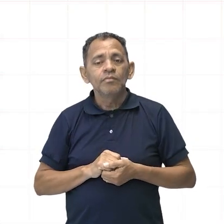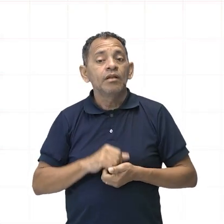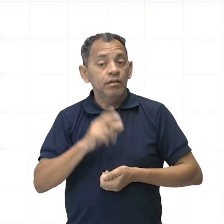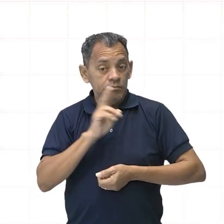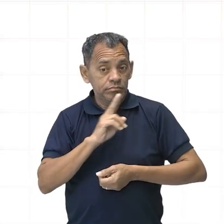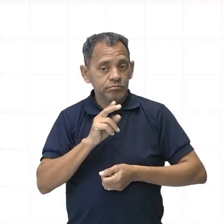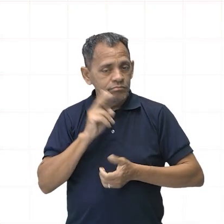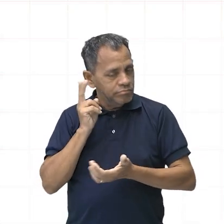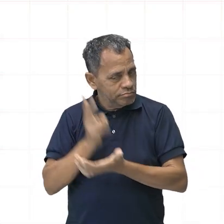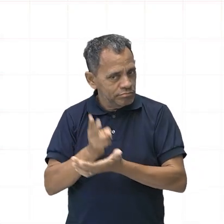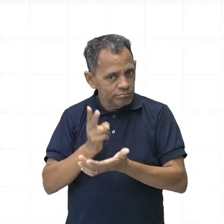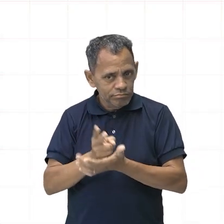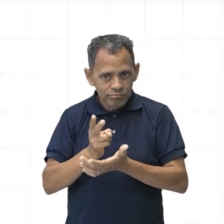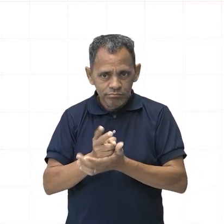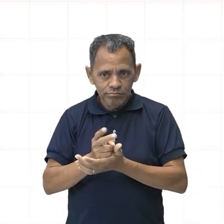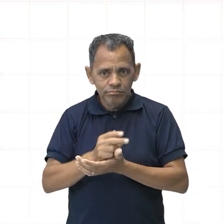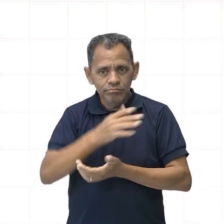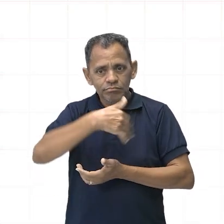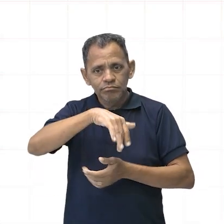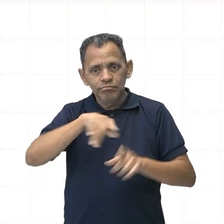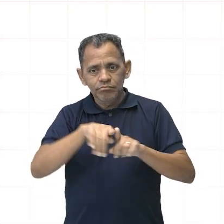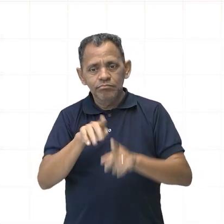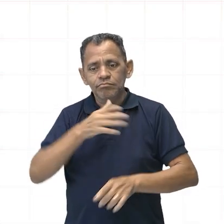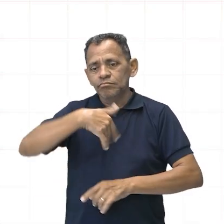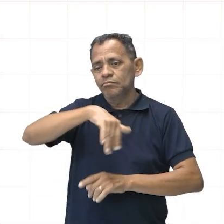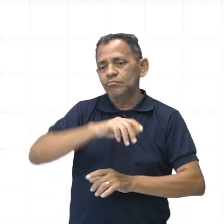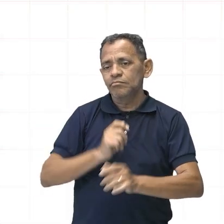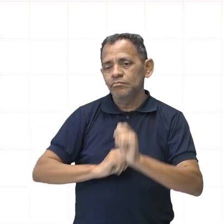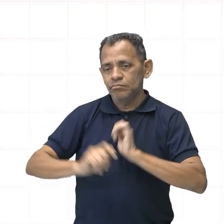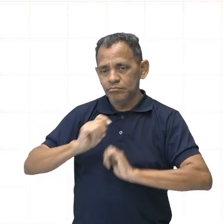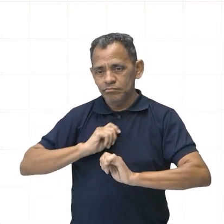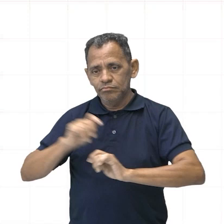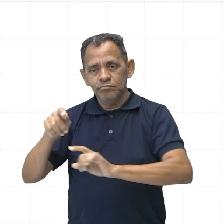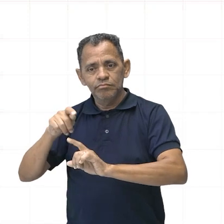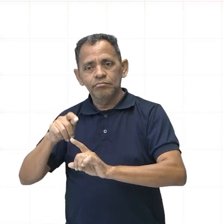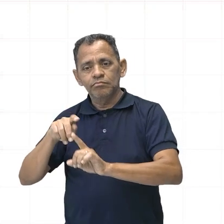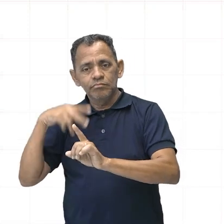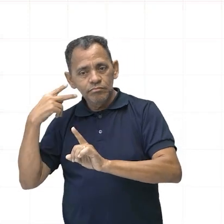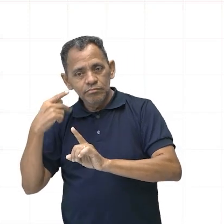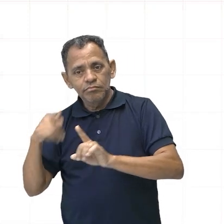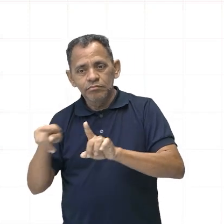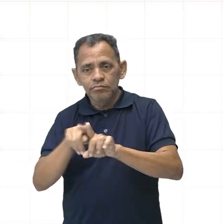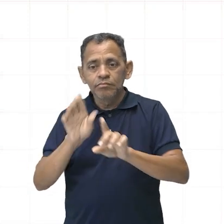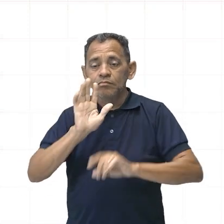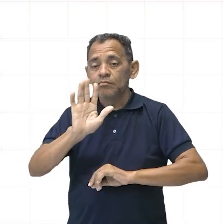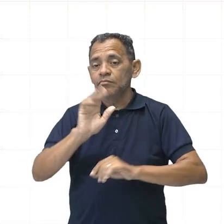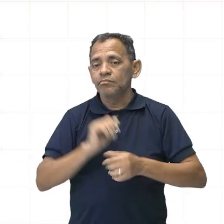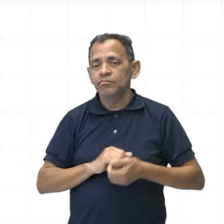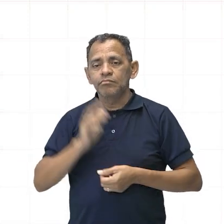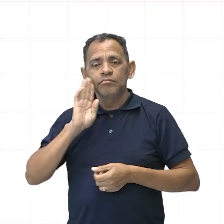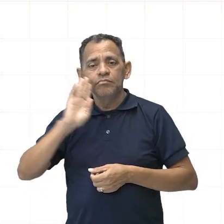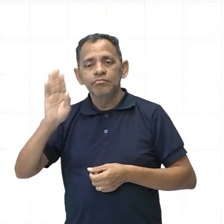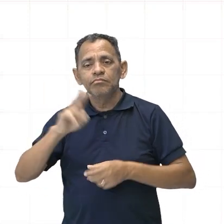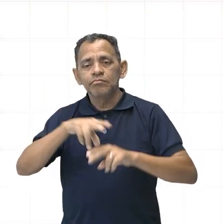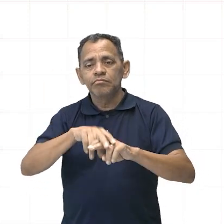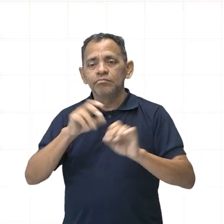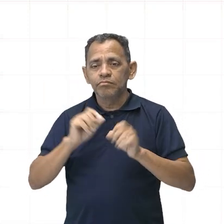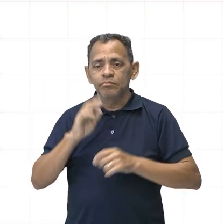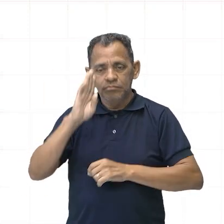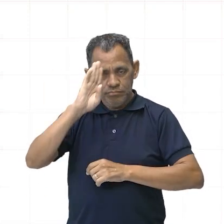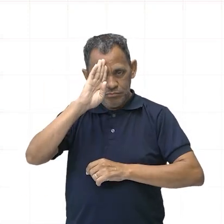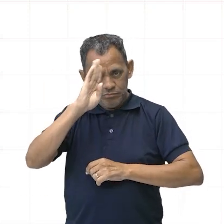estar nesse cenário, tanto da parte econômica quanto da parte política, mas principalmente por conta do